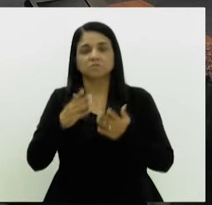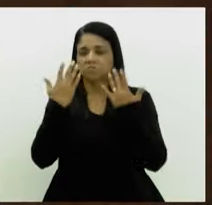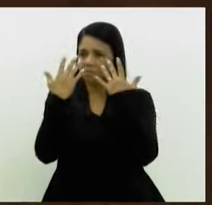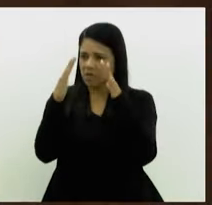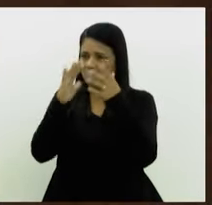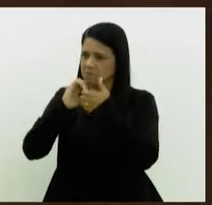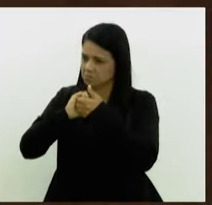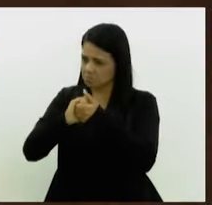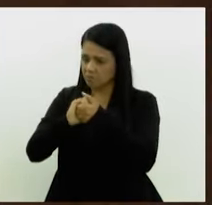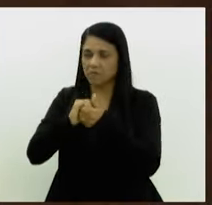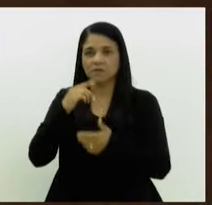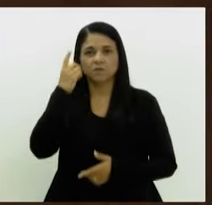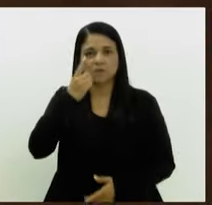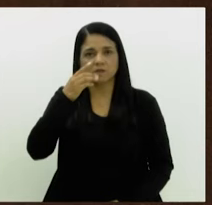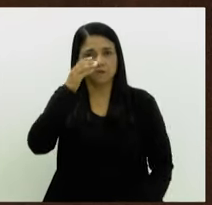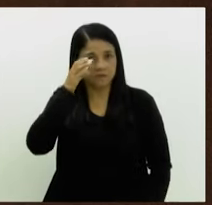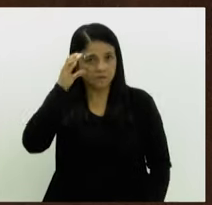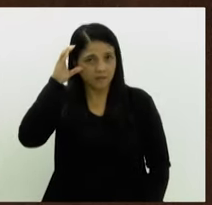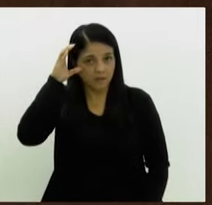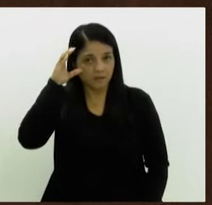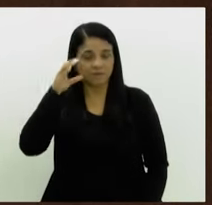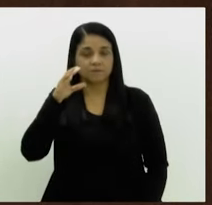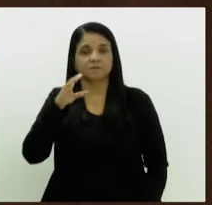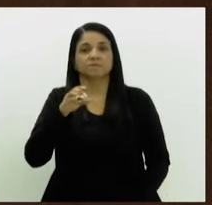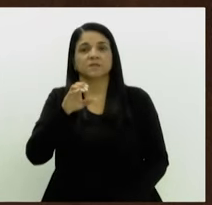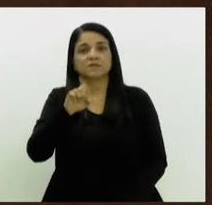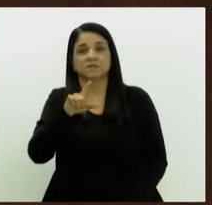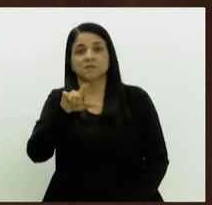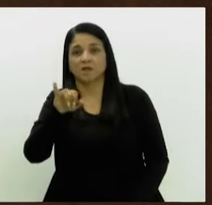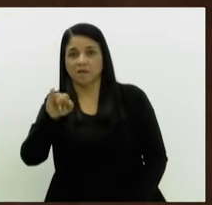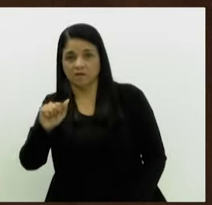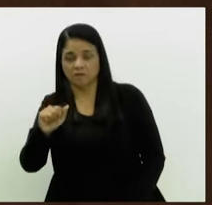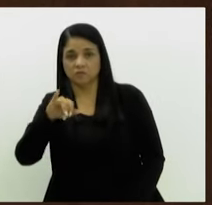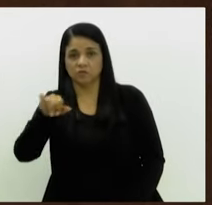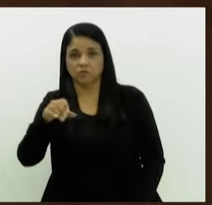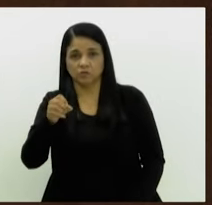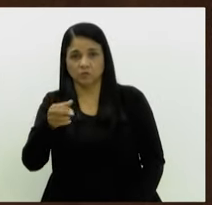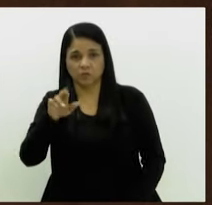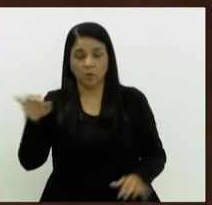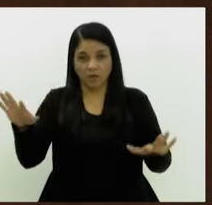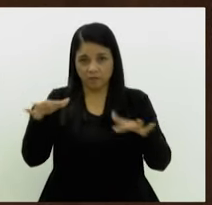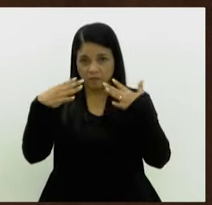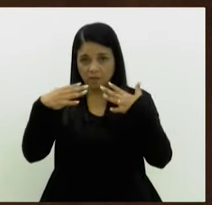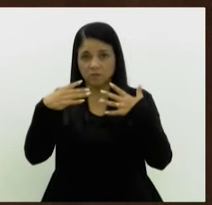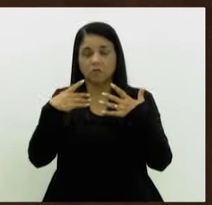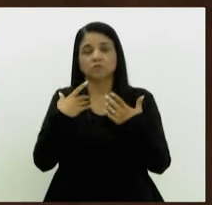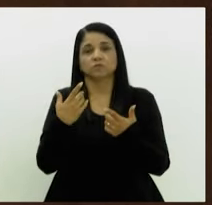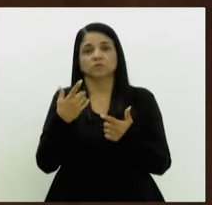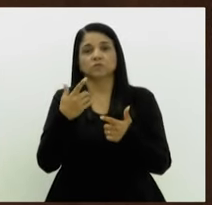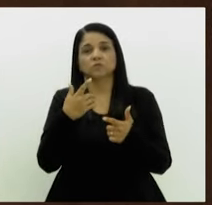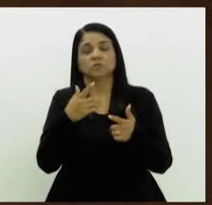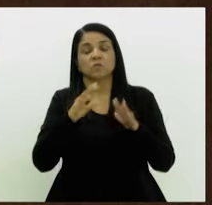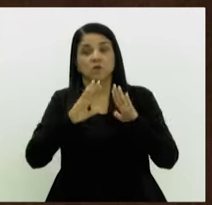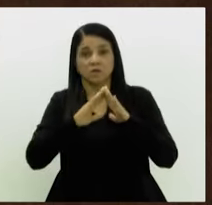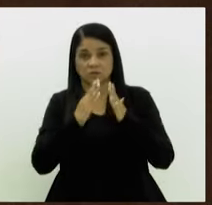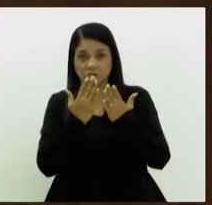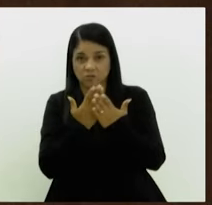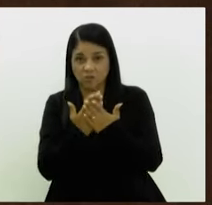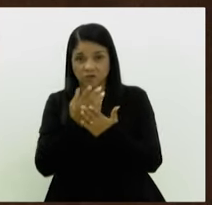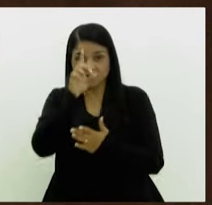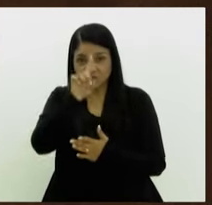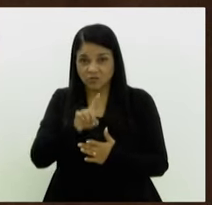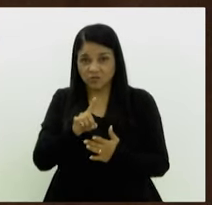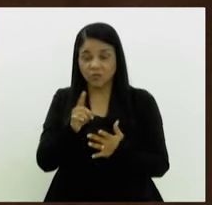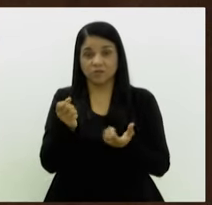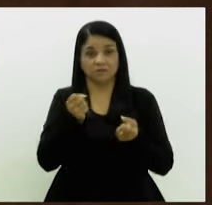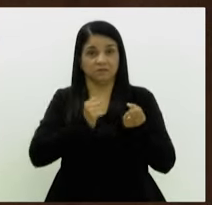Jordão e aproveitar a oportunidade para chamar a atenção para uma questão que hoje está afligindo muitos diretores de unidades das escolas